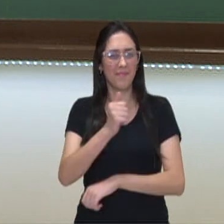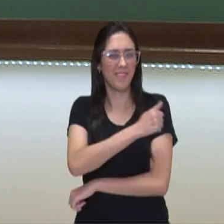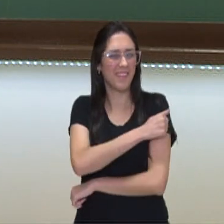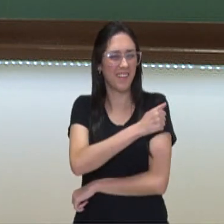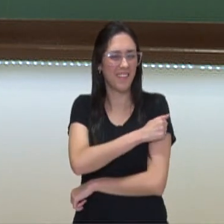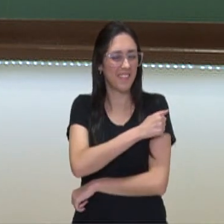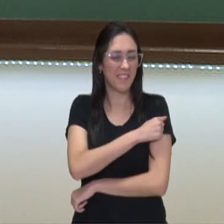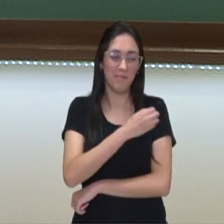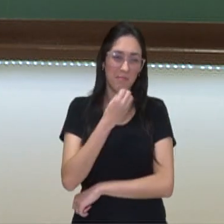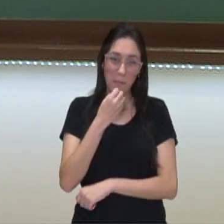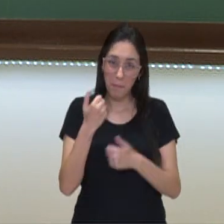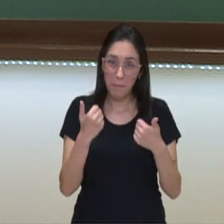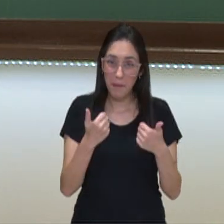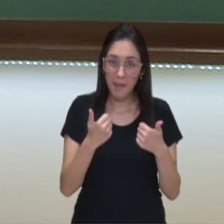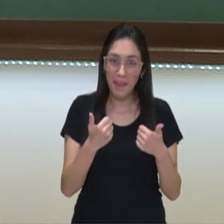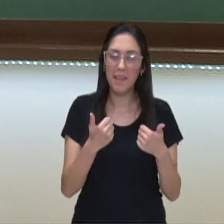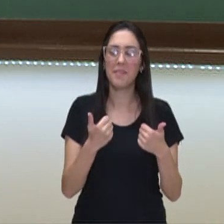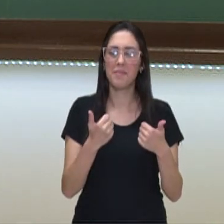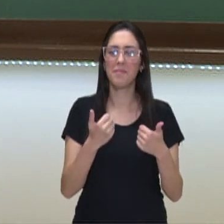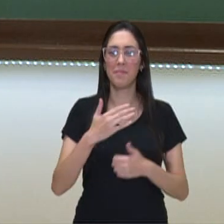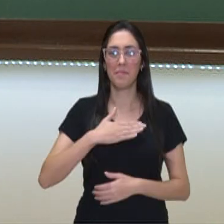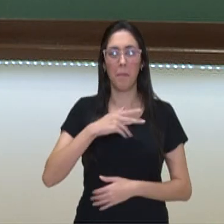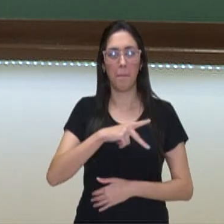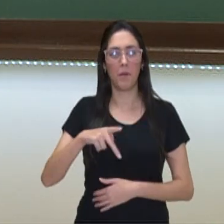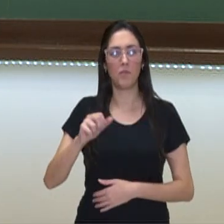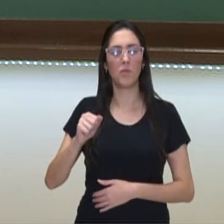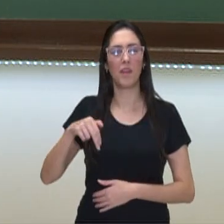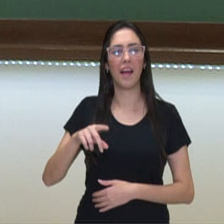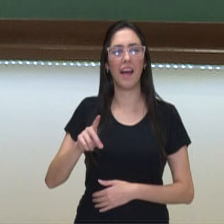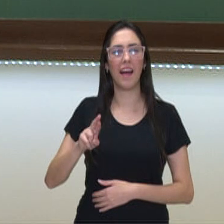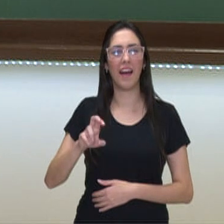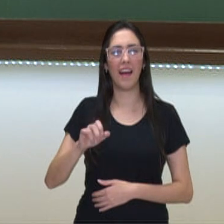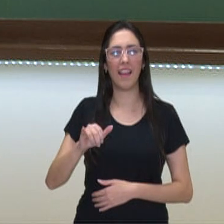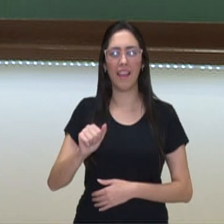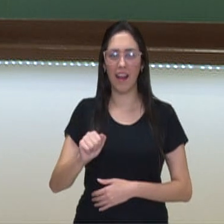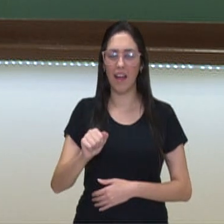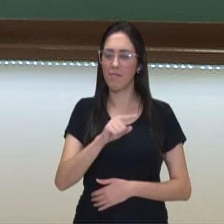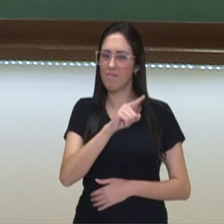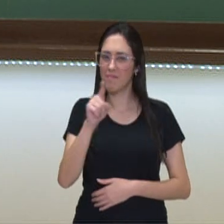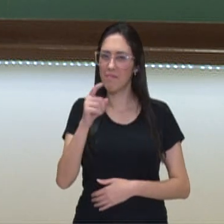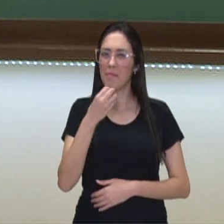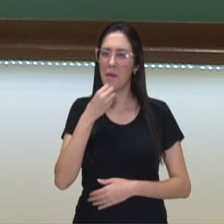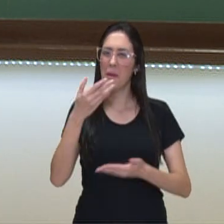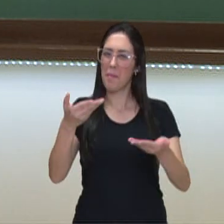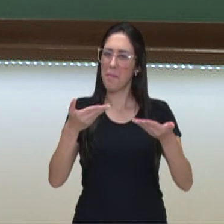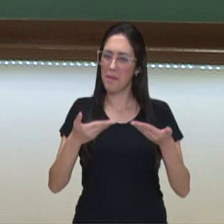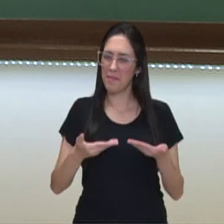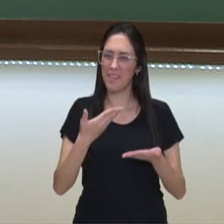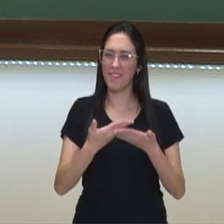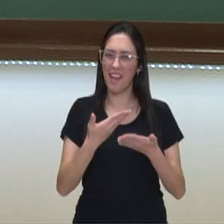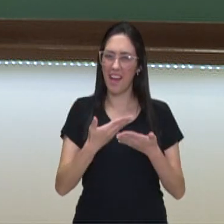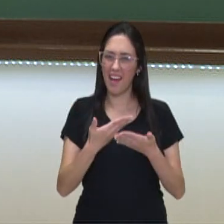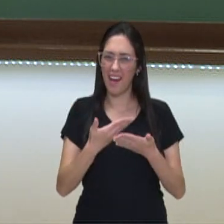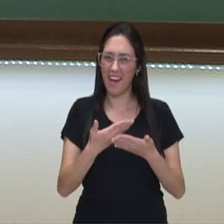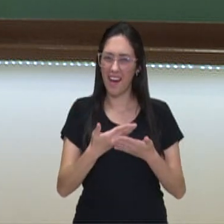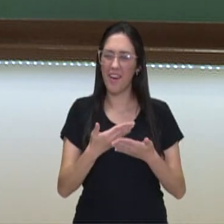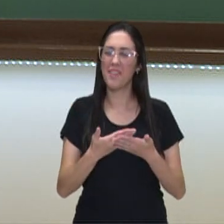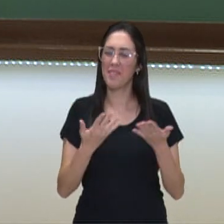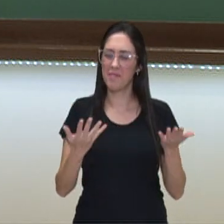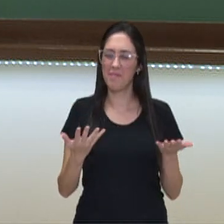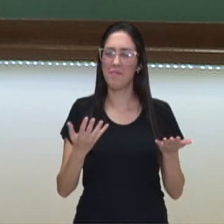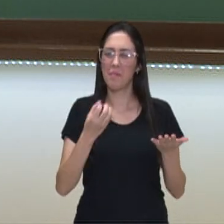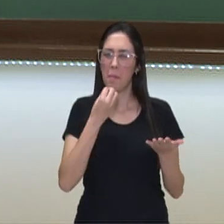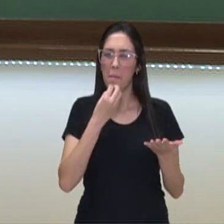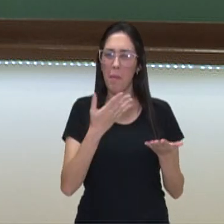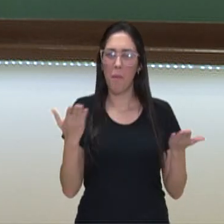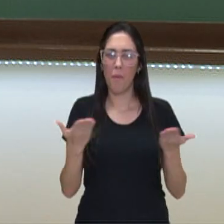students, how are you? I'm teacher Andrea and you are welcome to our class. São muito bem-vindos à